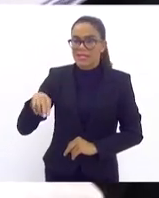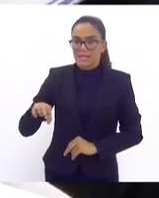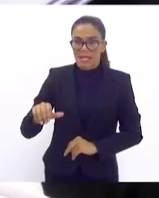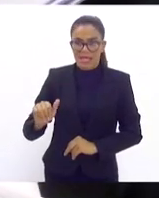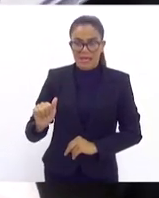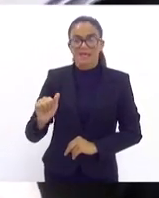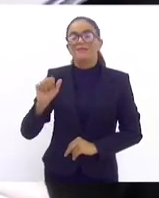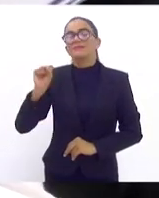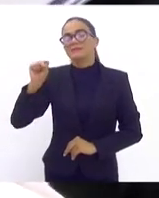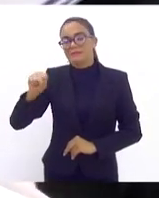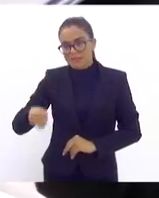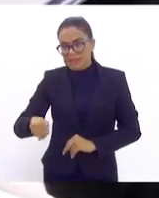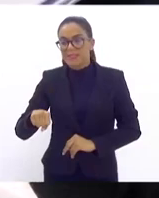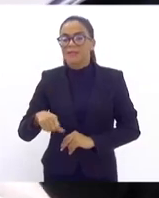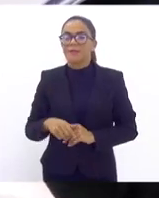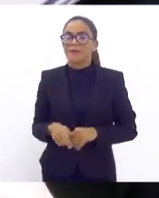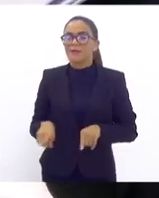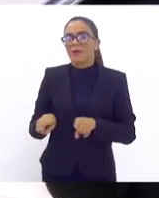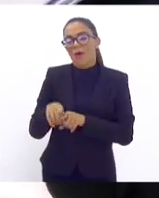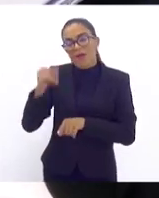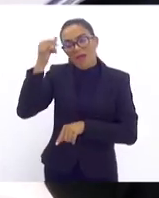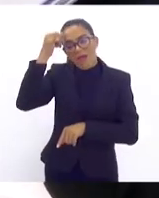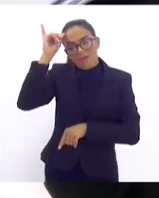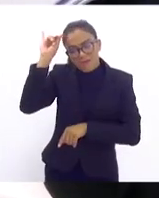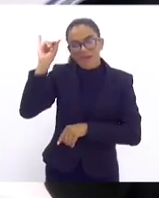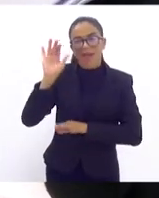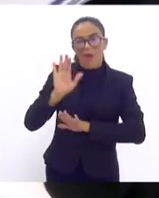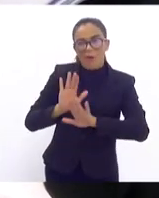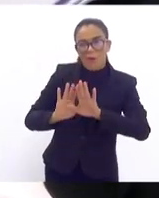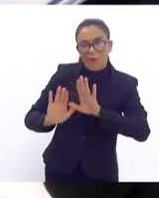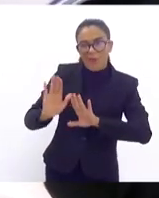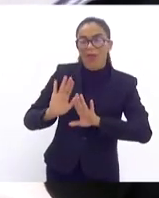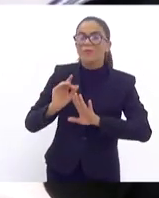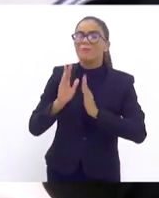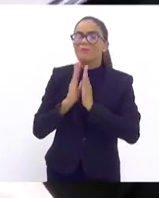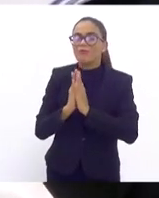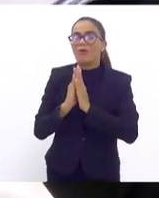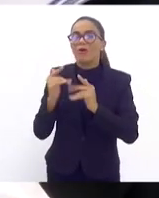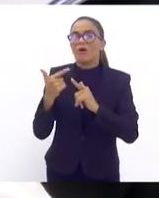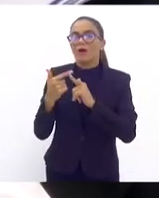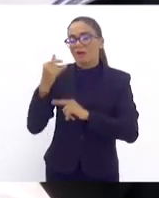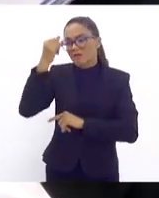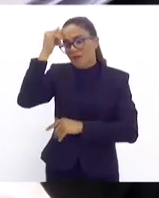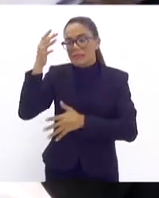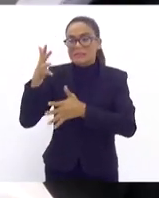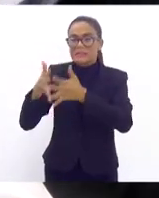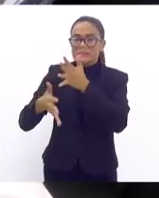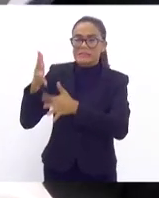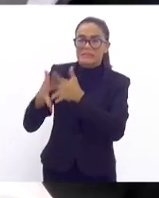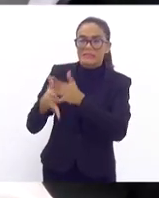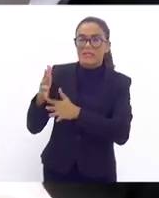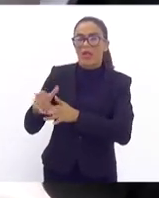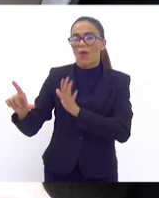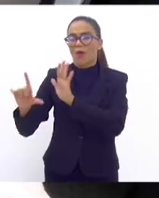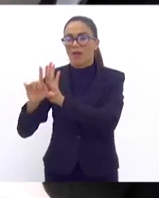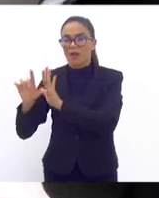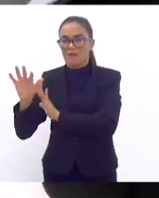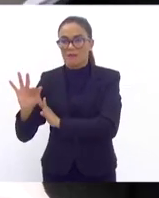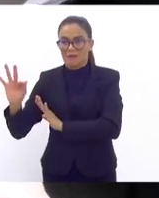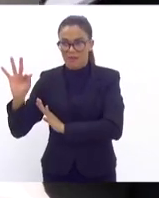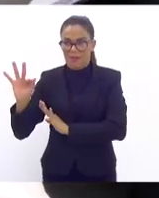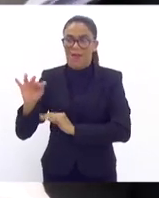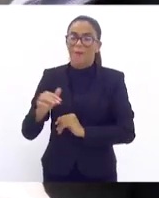Então, ter esse cuidado, para que a gente não fira a legislação federal e talvez o substitutivo fazer menção também, né,